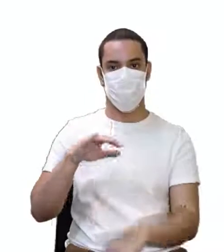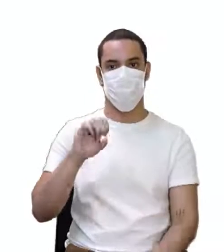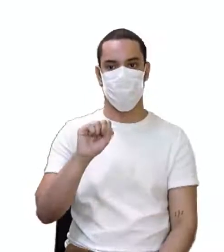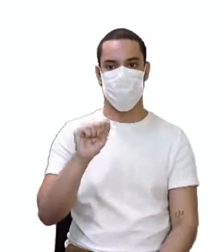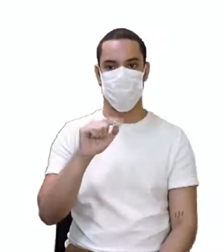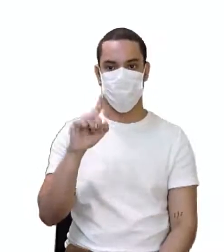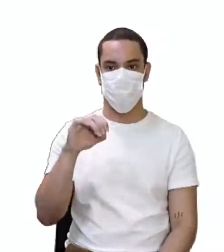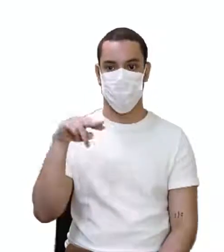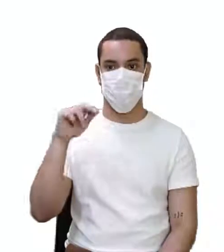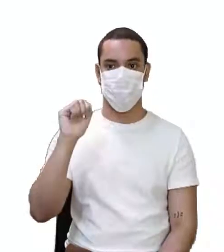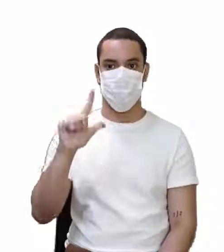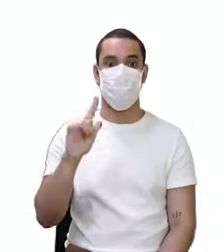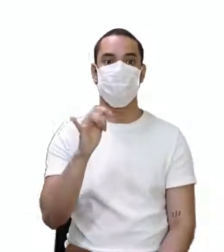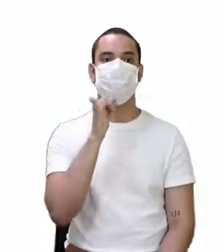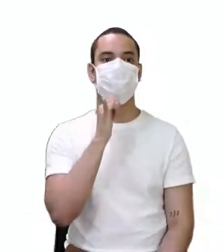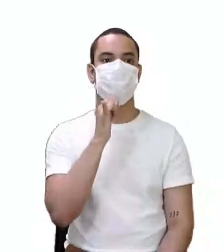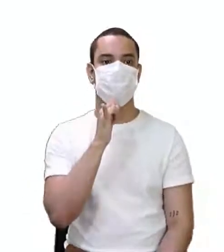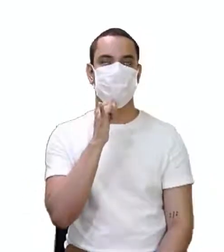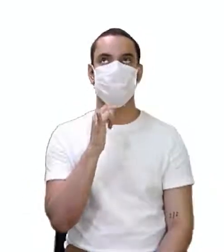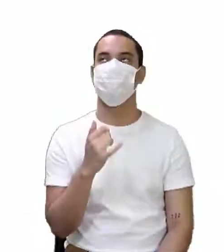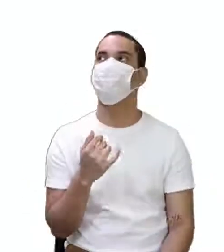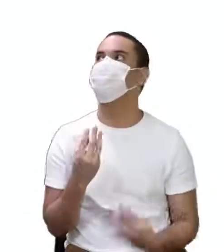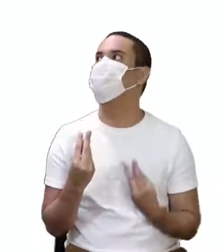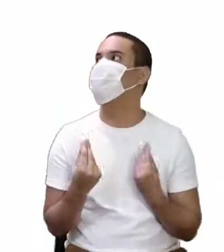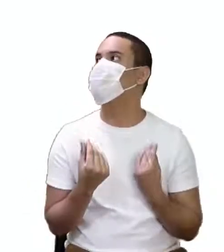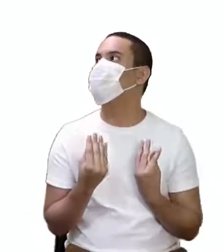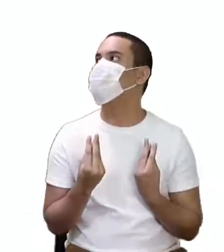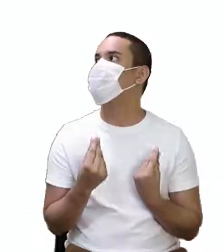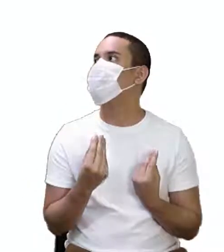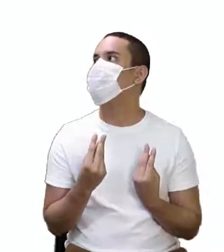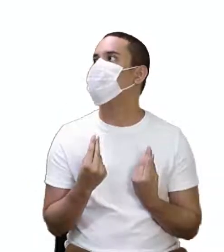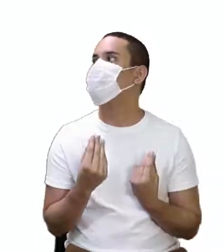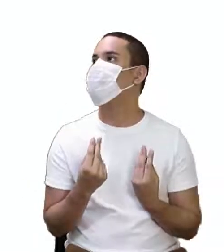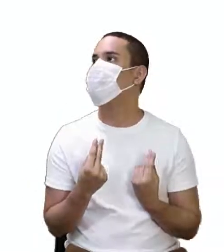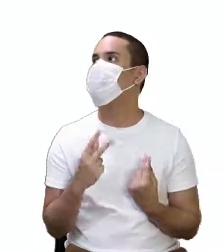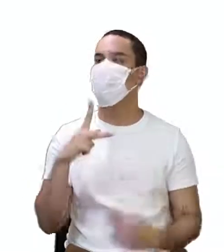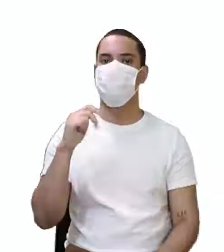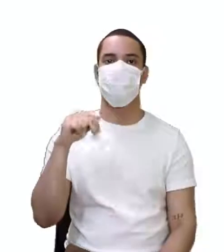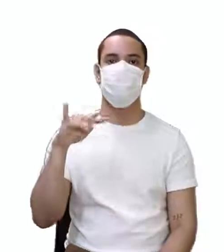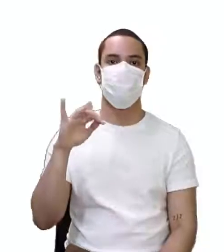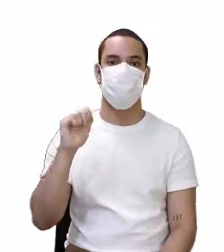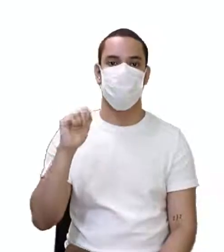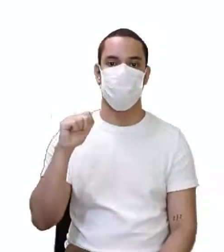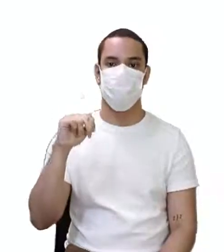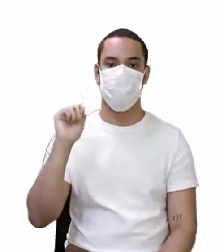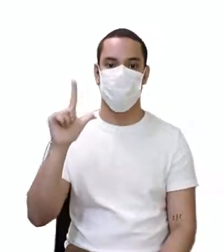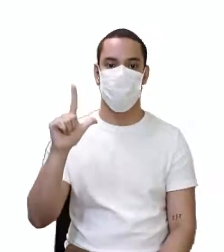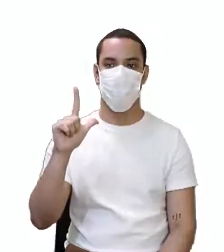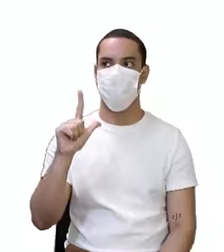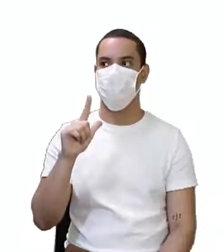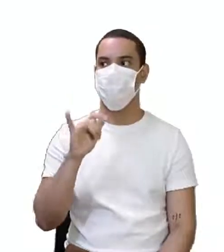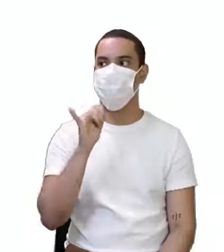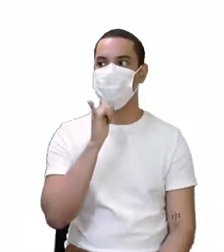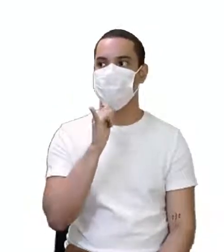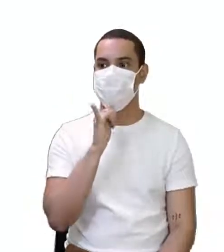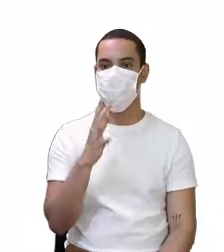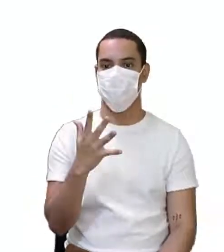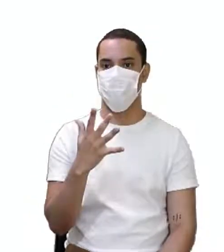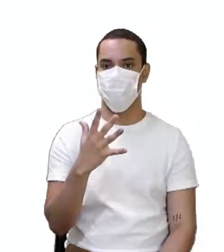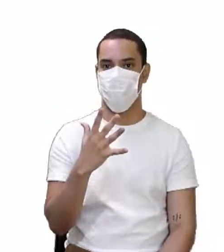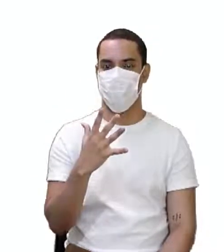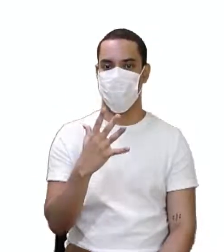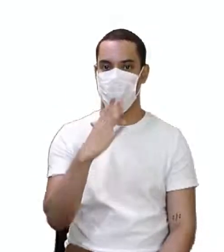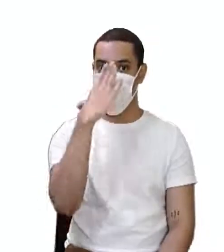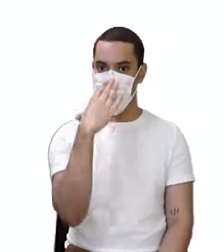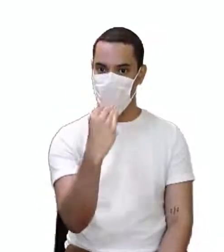por exemplo, no recurso, deixa eu ver aqui no Pantanal, lobinho, ele é carnívoro, mas